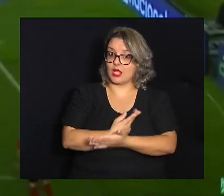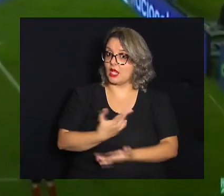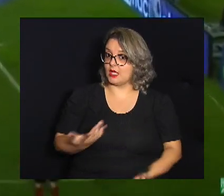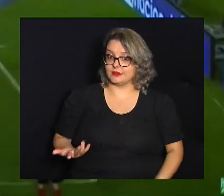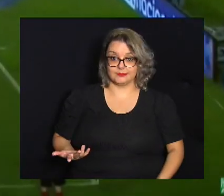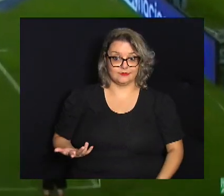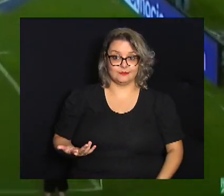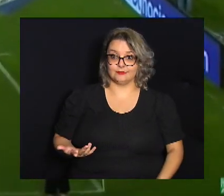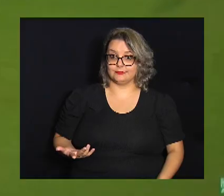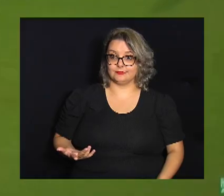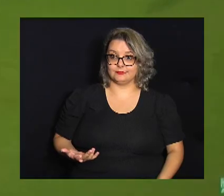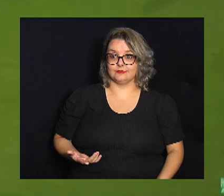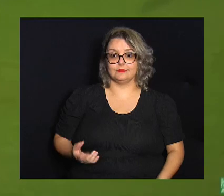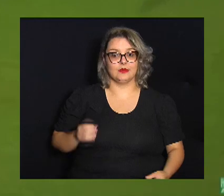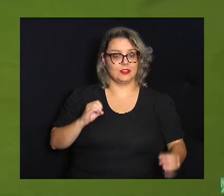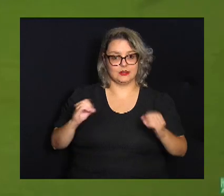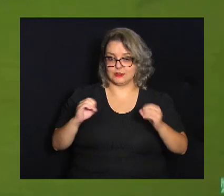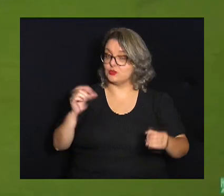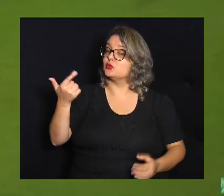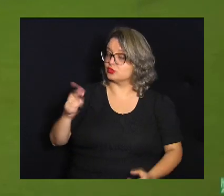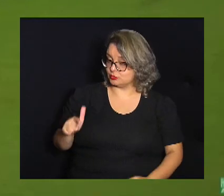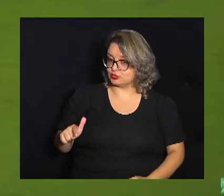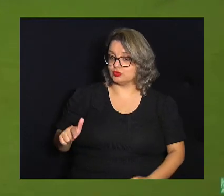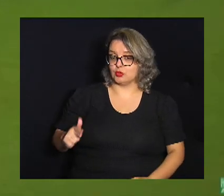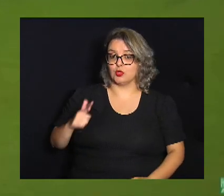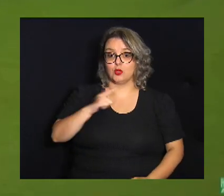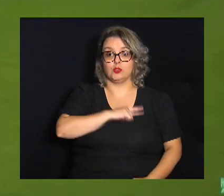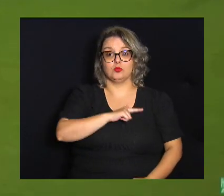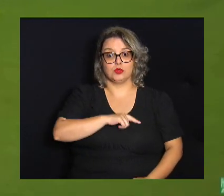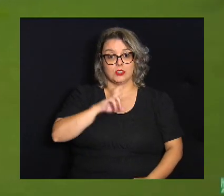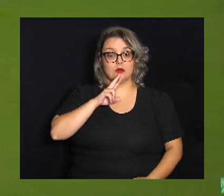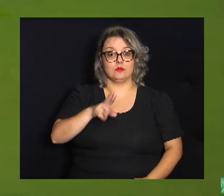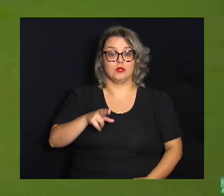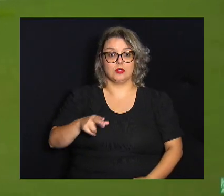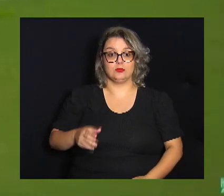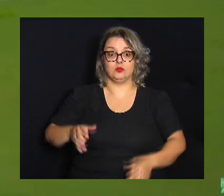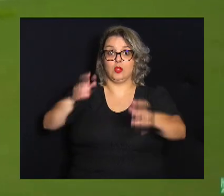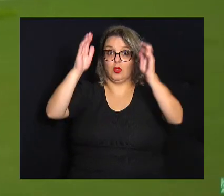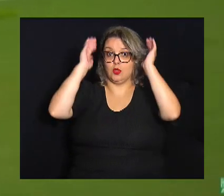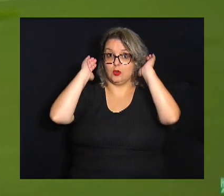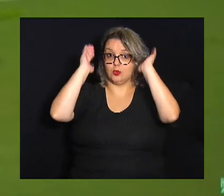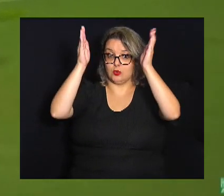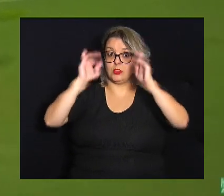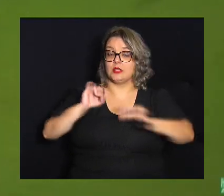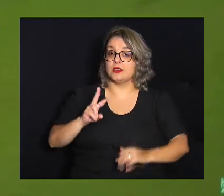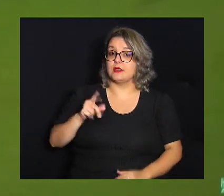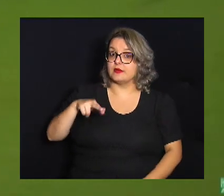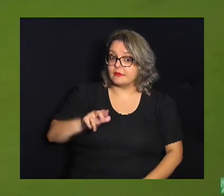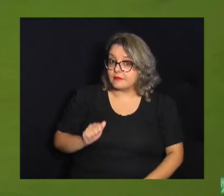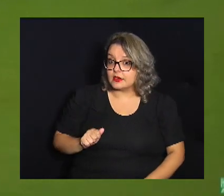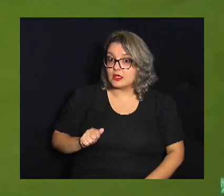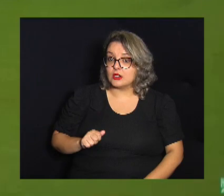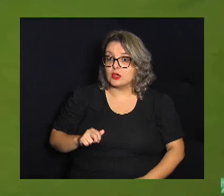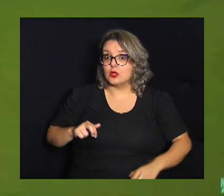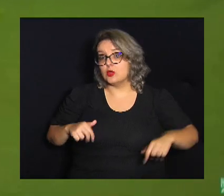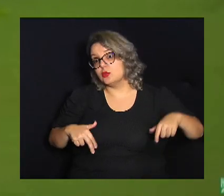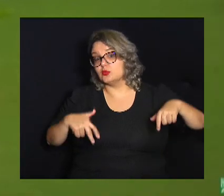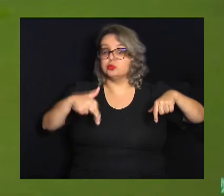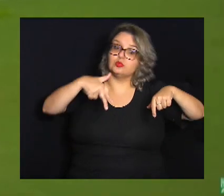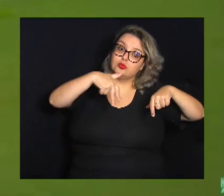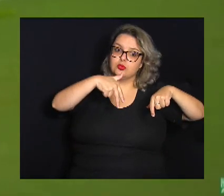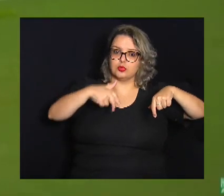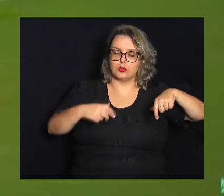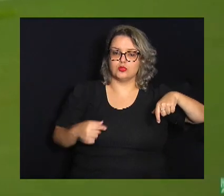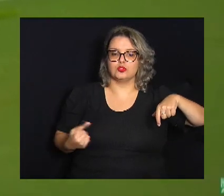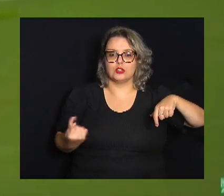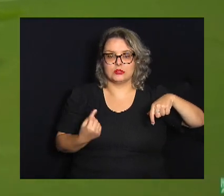então segue 0-0. O Bugre respondeu em cobrança de escanteio, Ivan Alvarinho subiu sozinho e